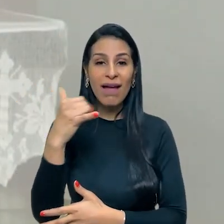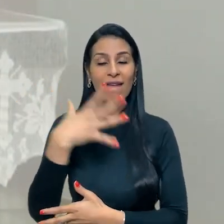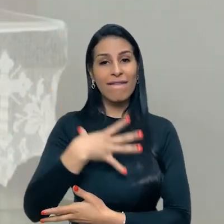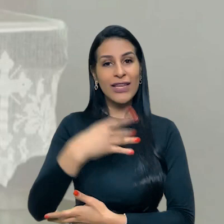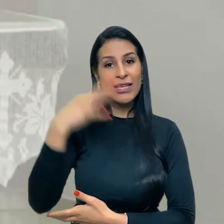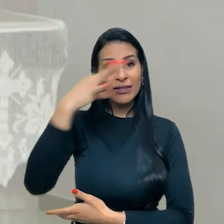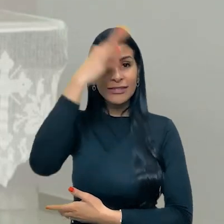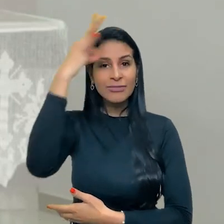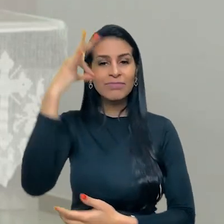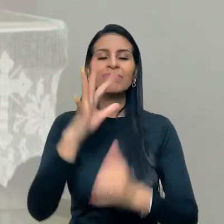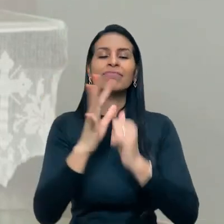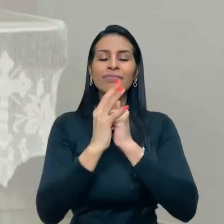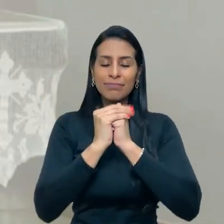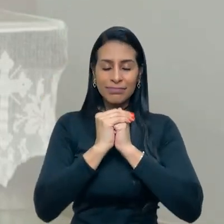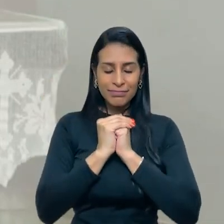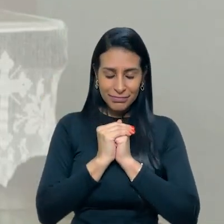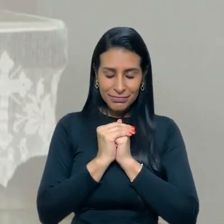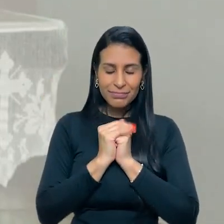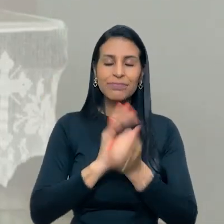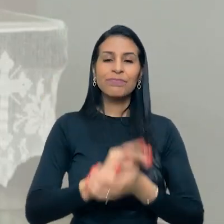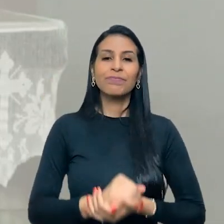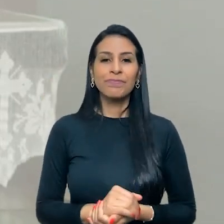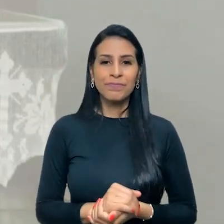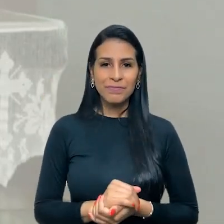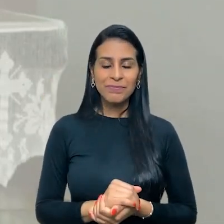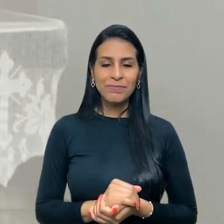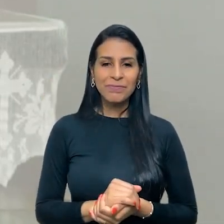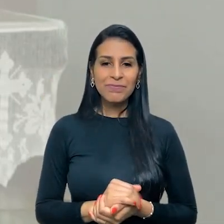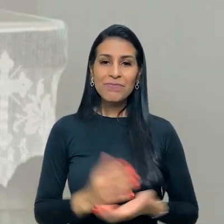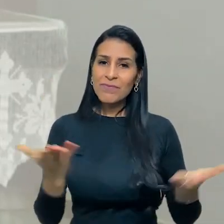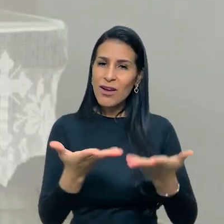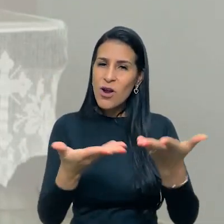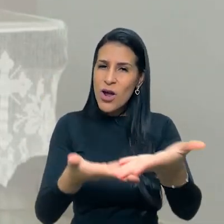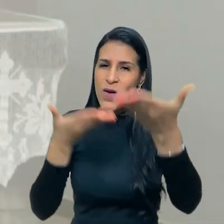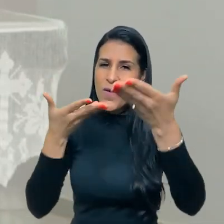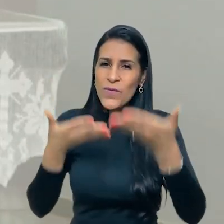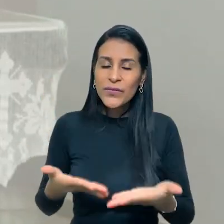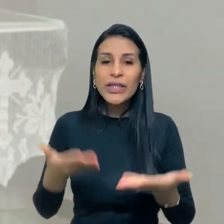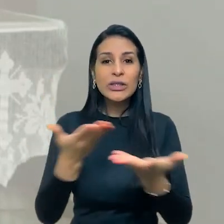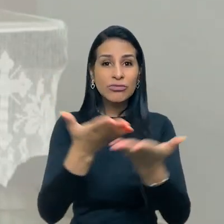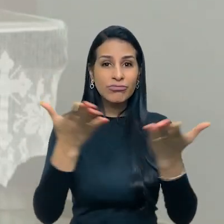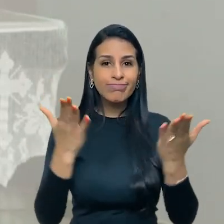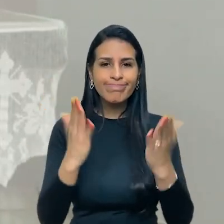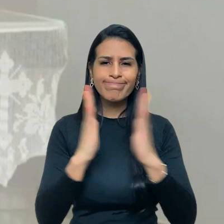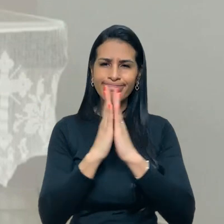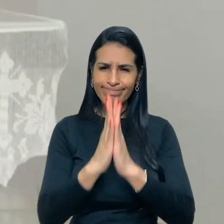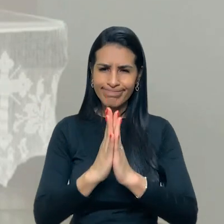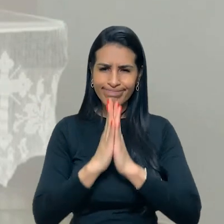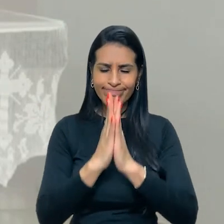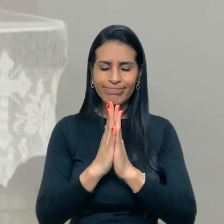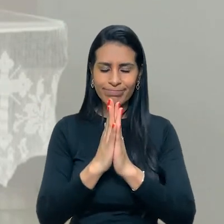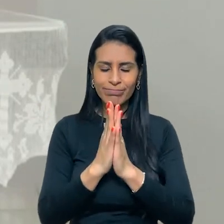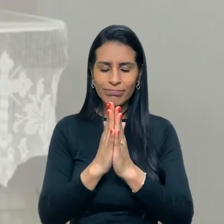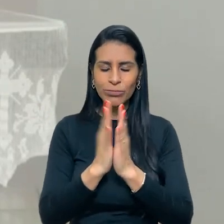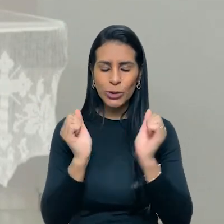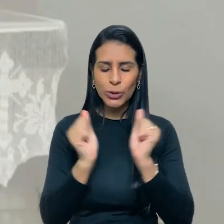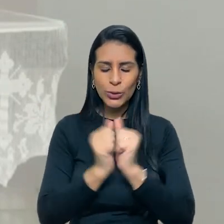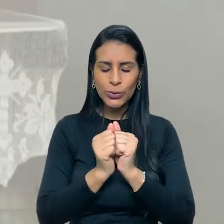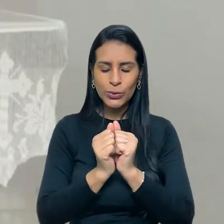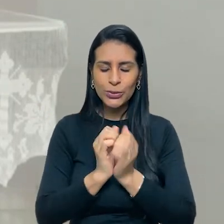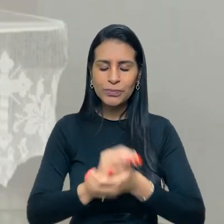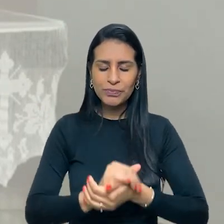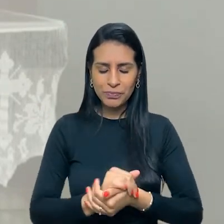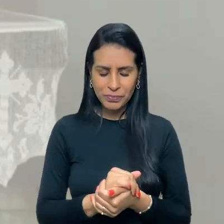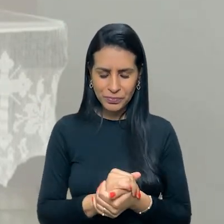nome do Pai, do Filho e do Espírito Santo. Amém. Te convido a juntar as mãos e a ter comigo um momento de